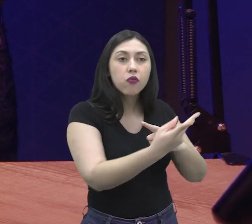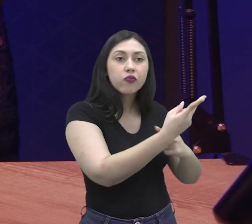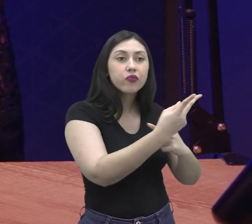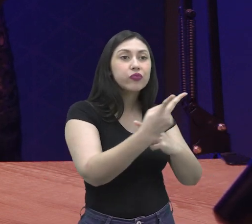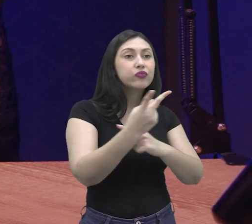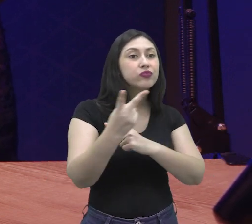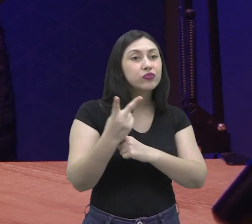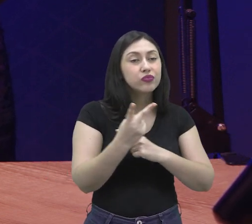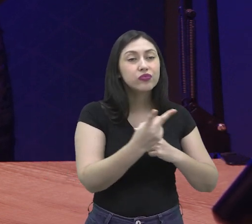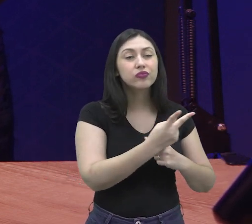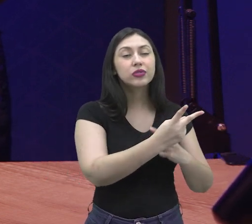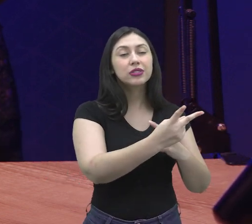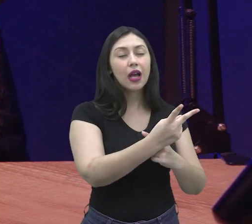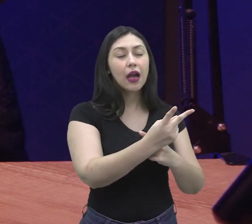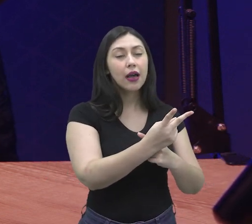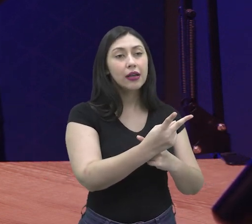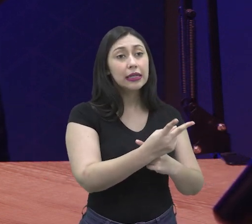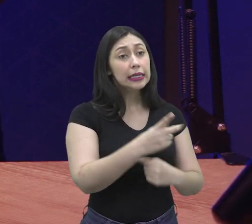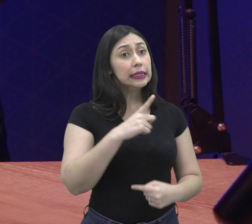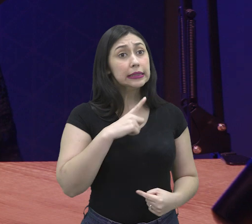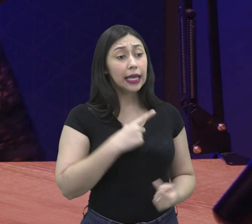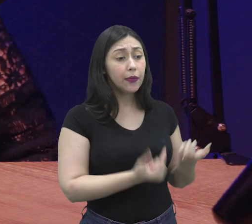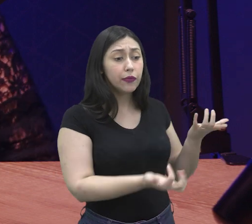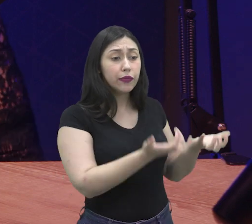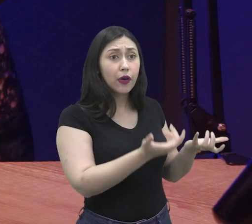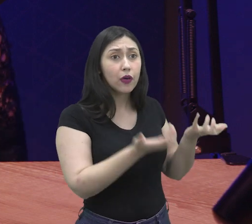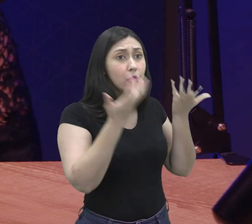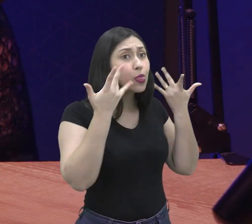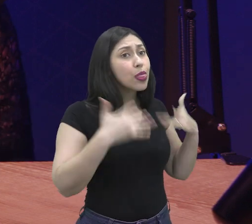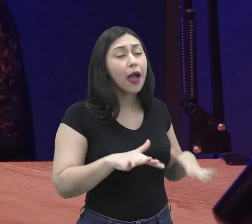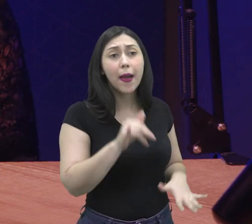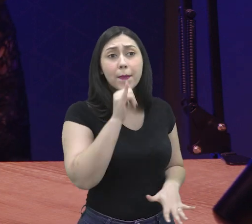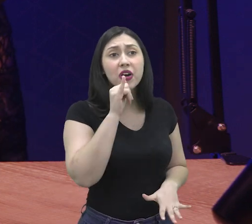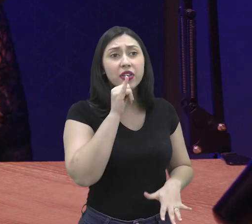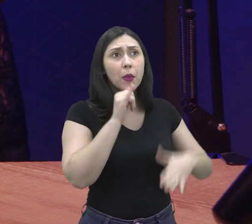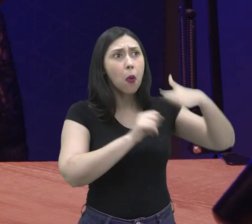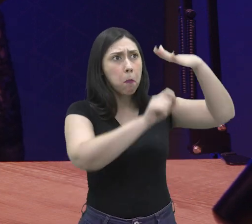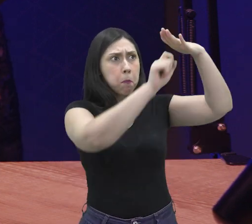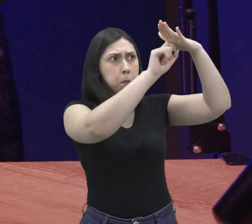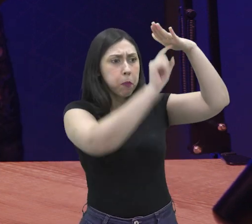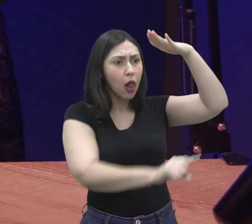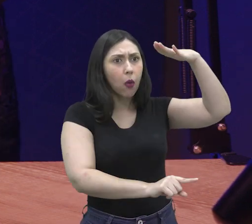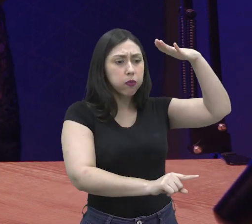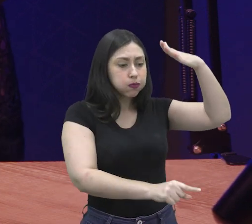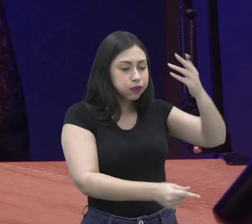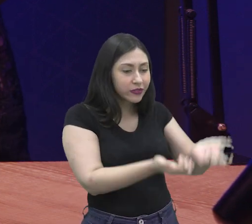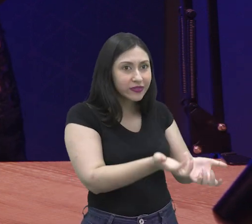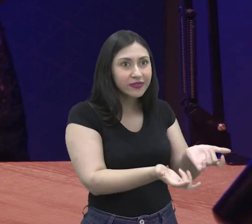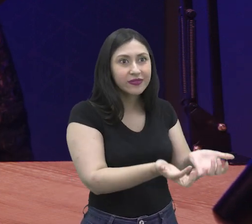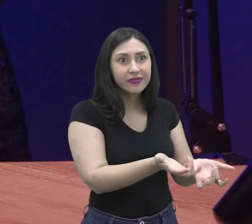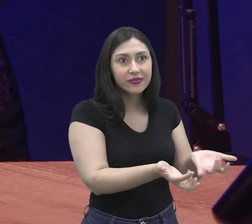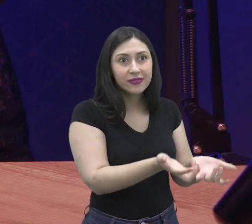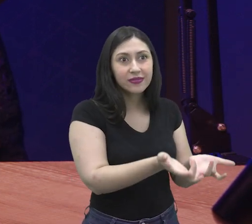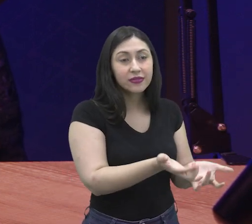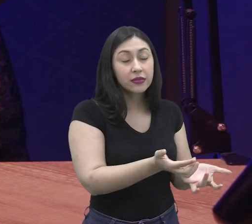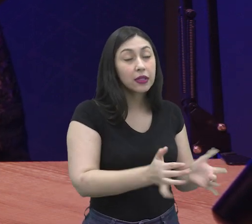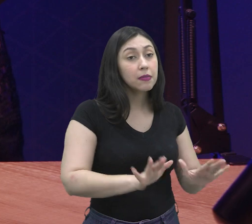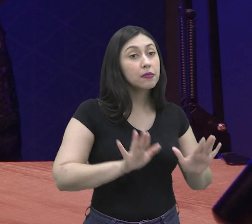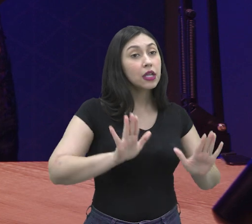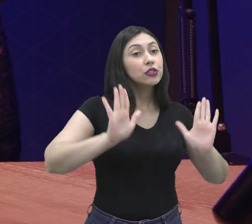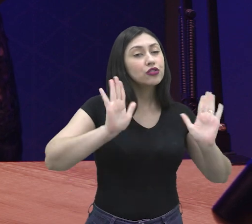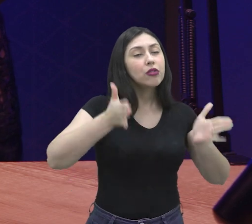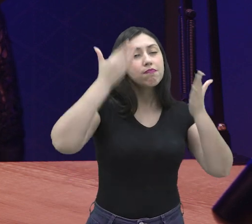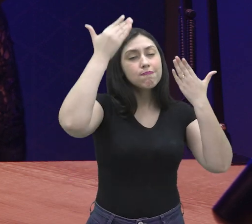proteção. E existem queimadas naturais, por exemplo, né? Raios provocam queimadas naturais. Só que